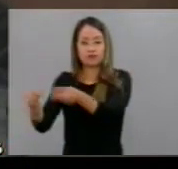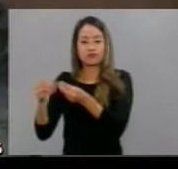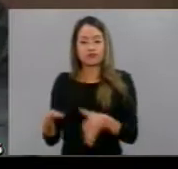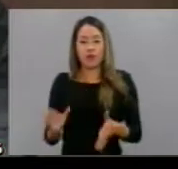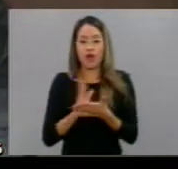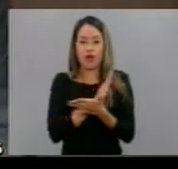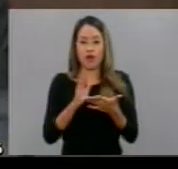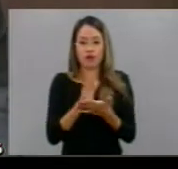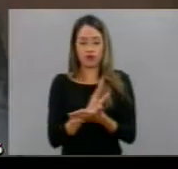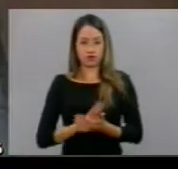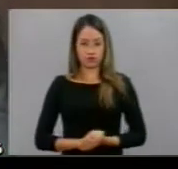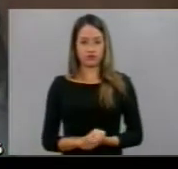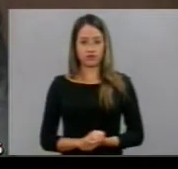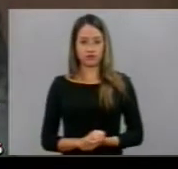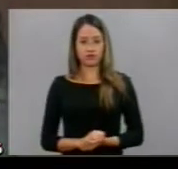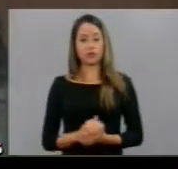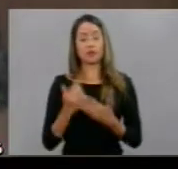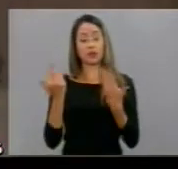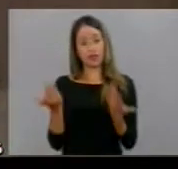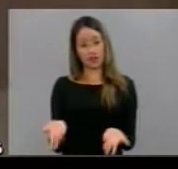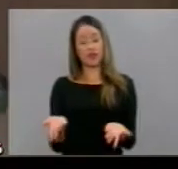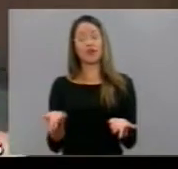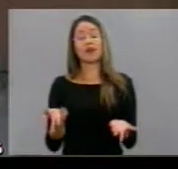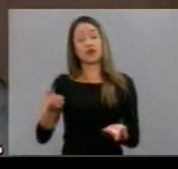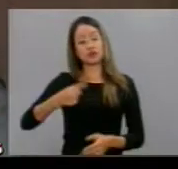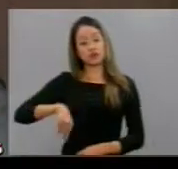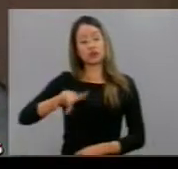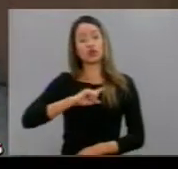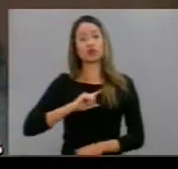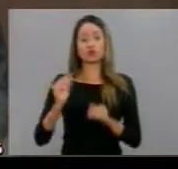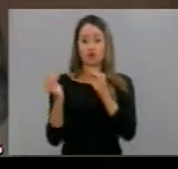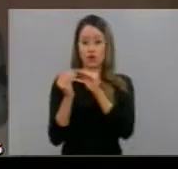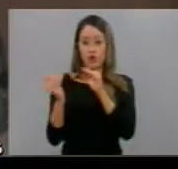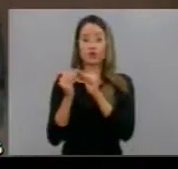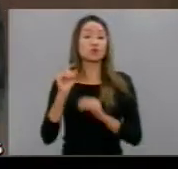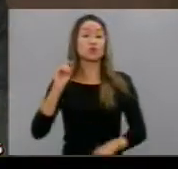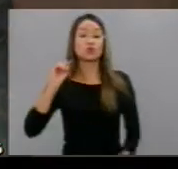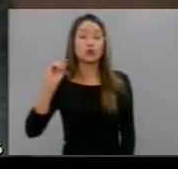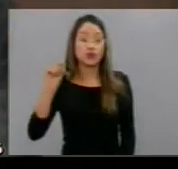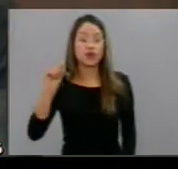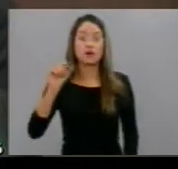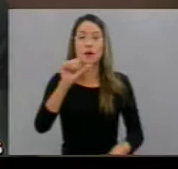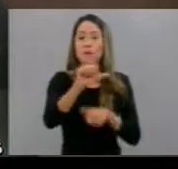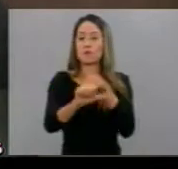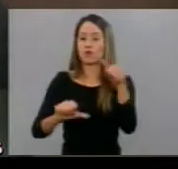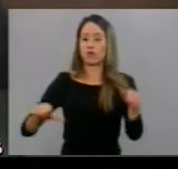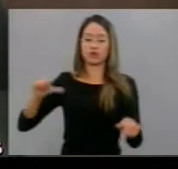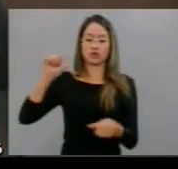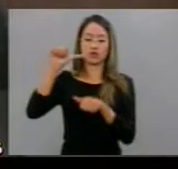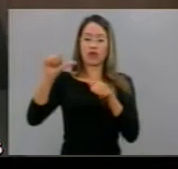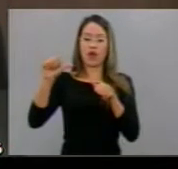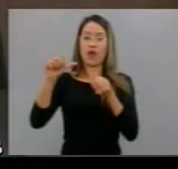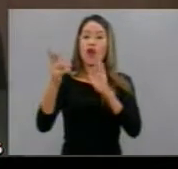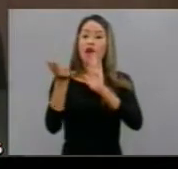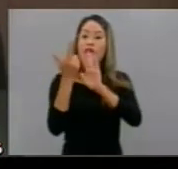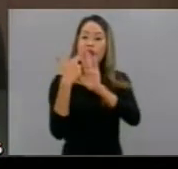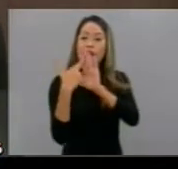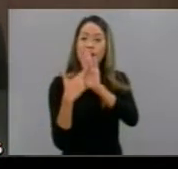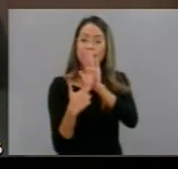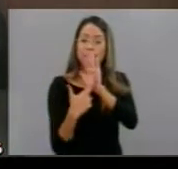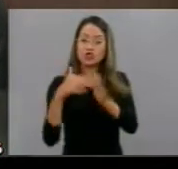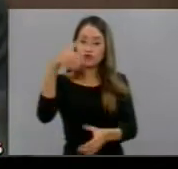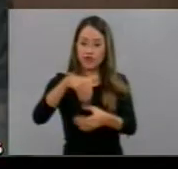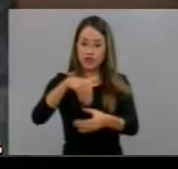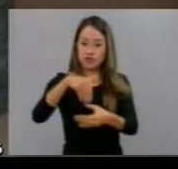somos contrários ao sistema proporcional, mas somos favoráveis a uma reforma política que torne o sistema proporcional, de fato,